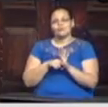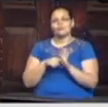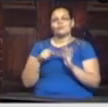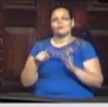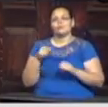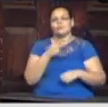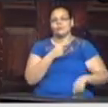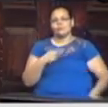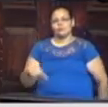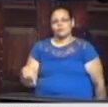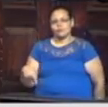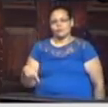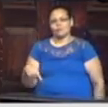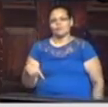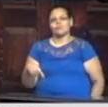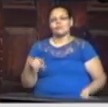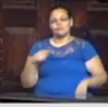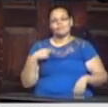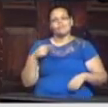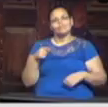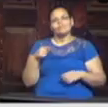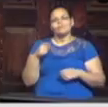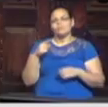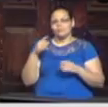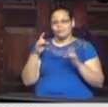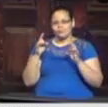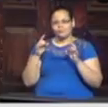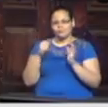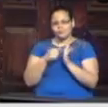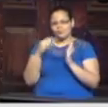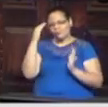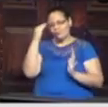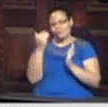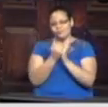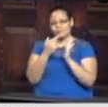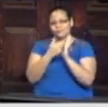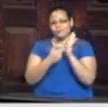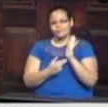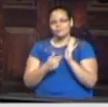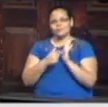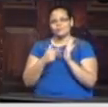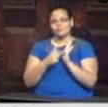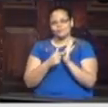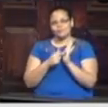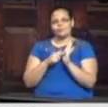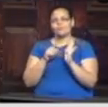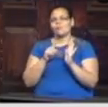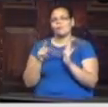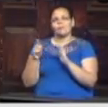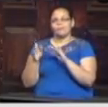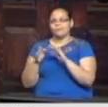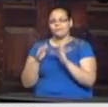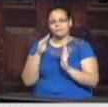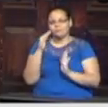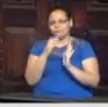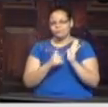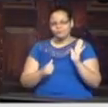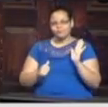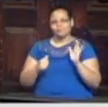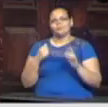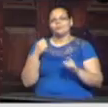presidência, cumprindo rigorosamente o regimento interno, indefere por